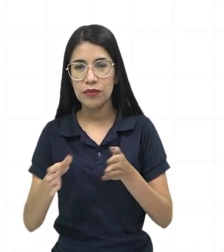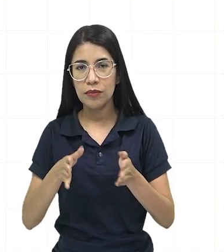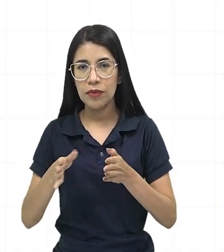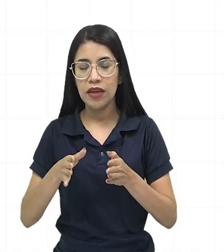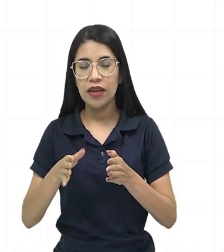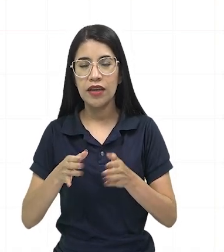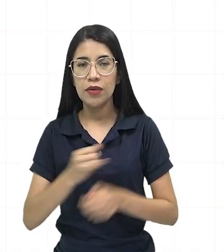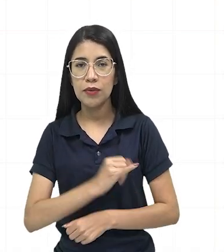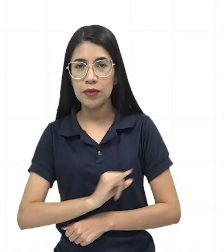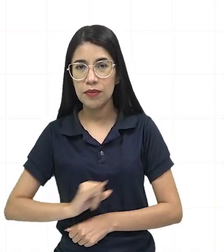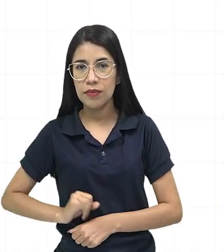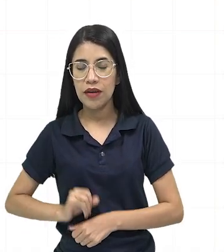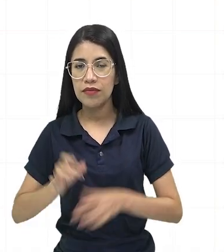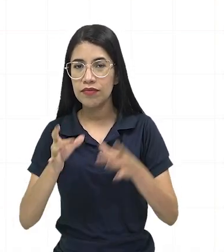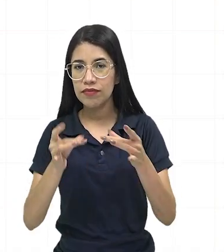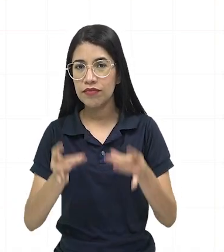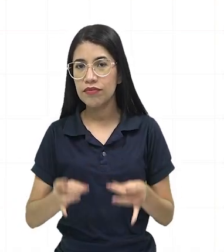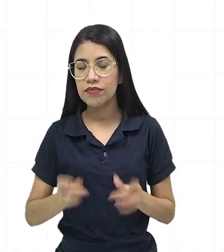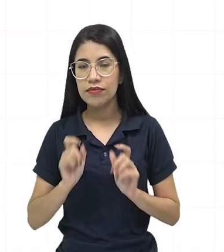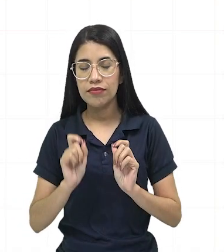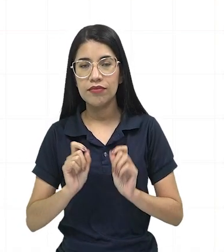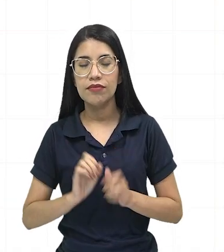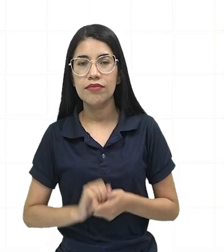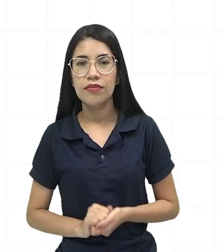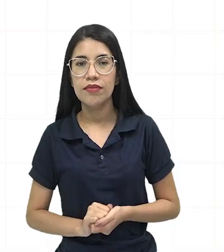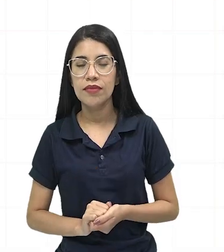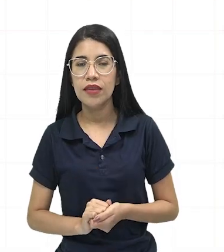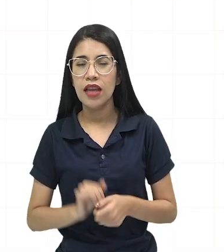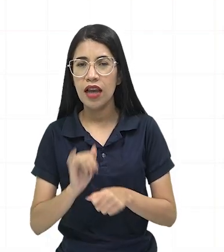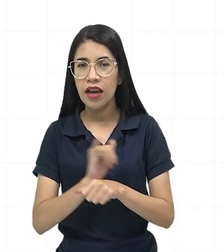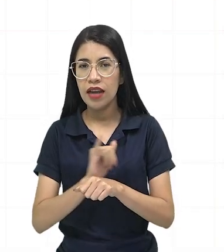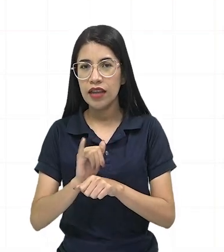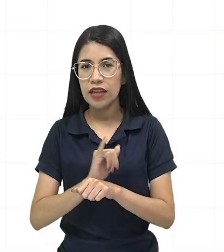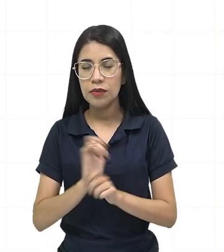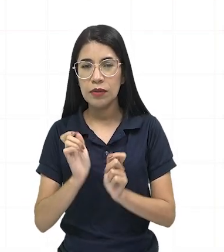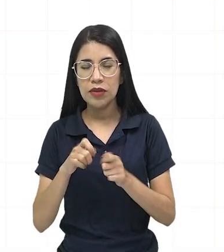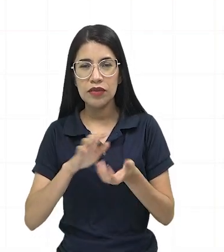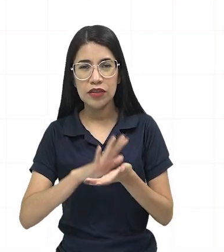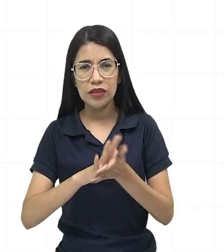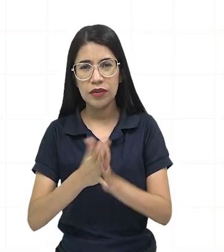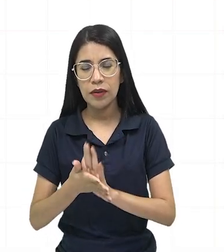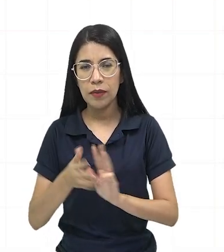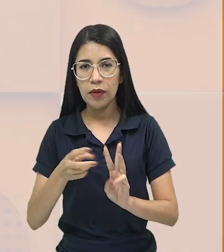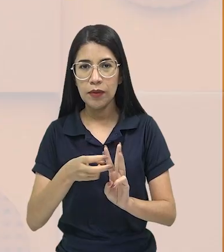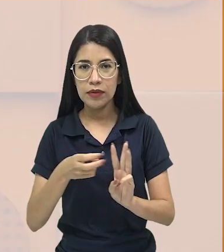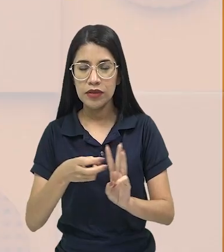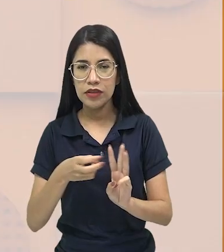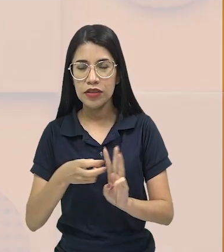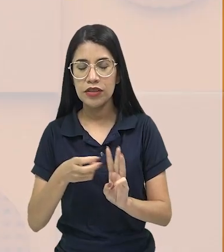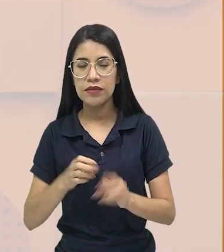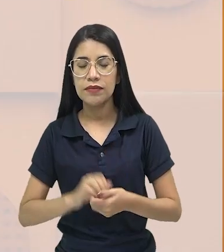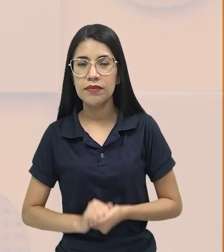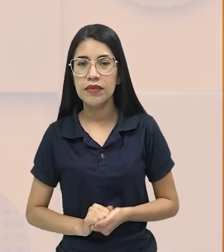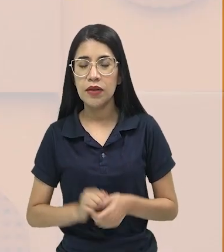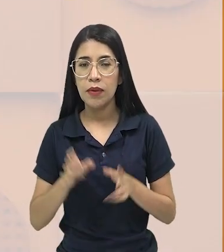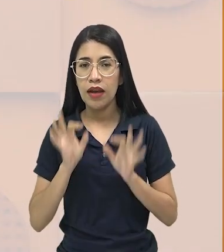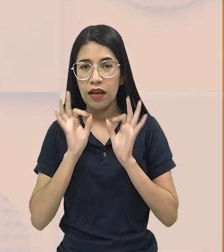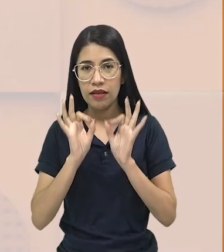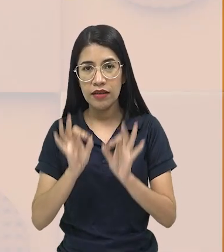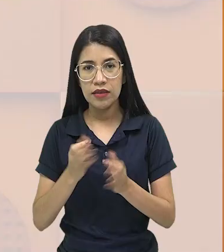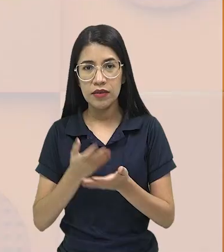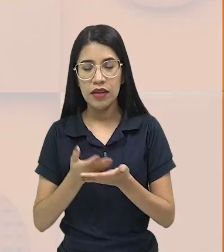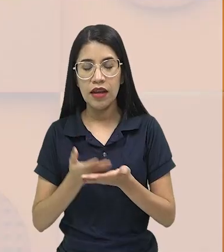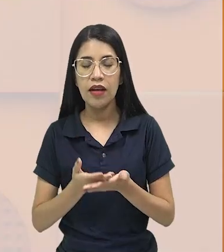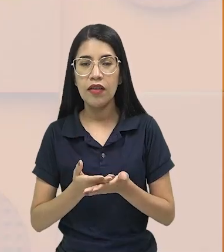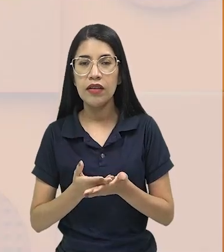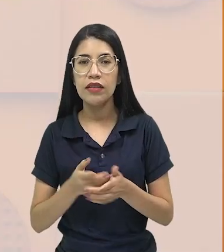E para o nosso detalhamento nós vamos verificar mecanismo de extermínio dos povos indígenas. Então, queridos, prestem atenção